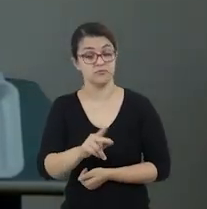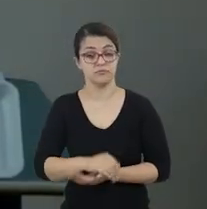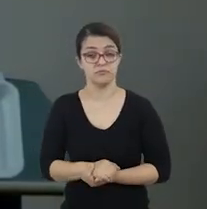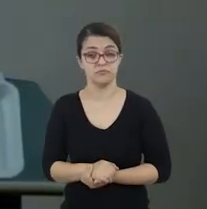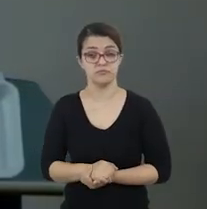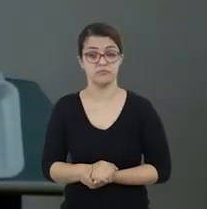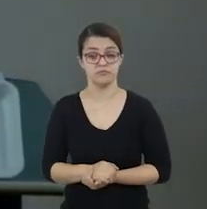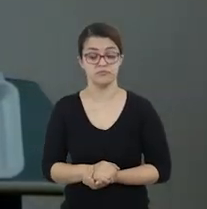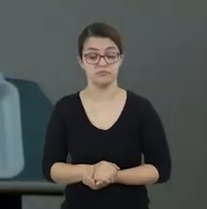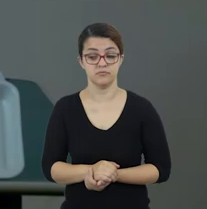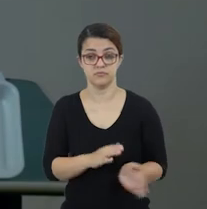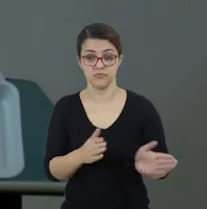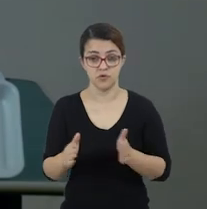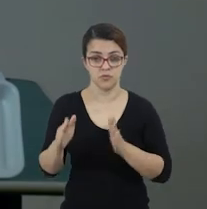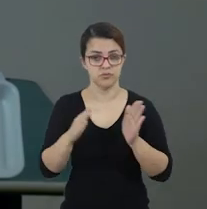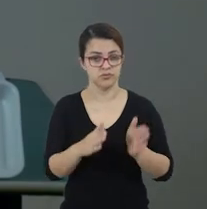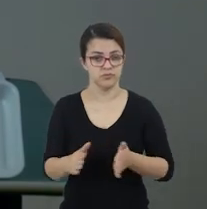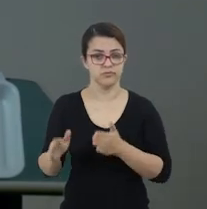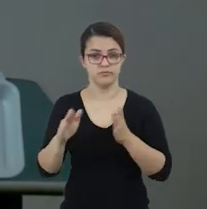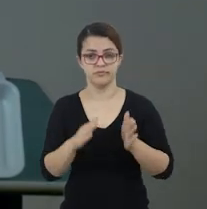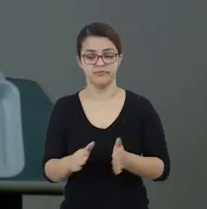sucessivamente.